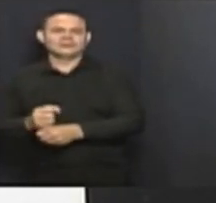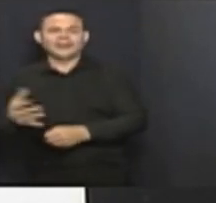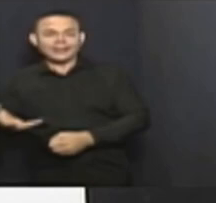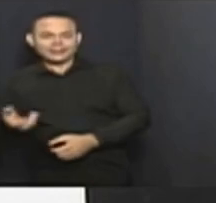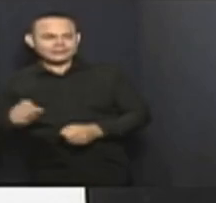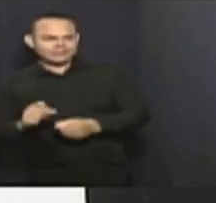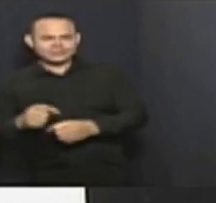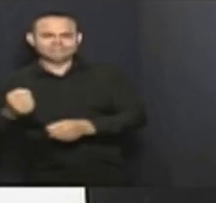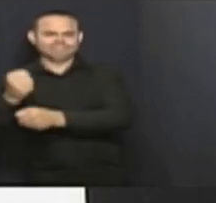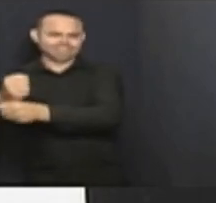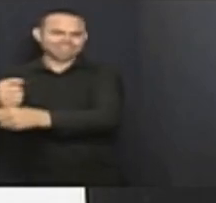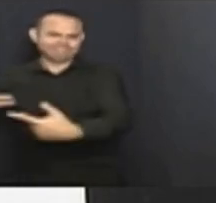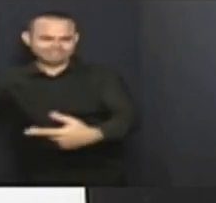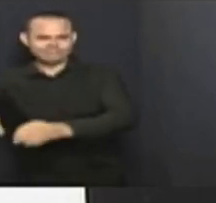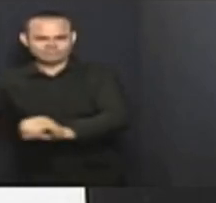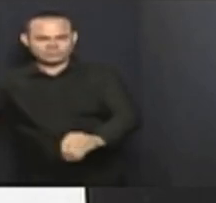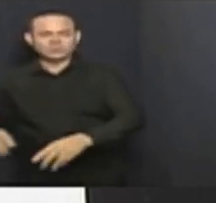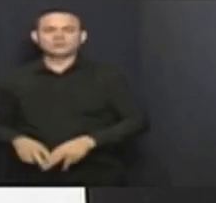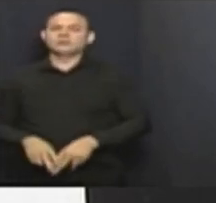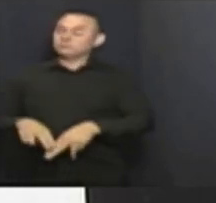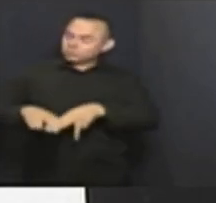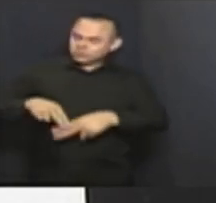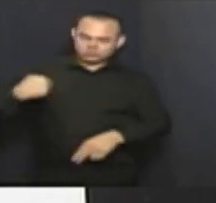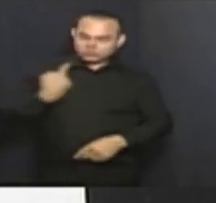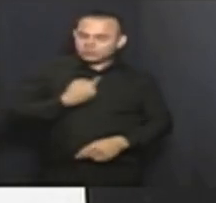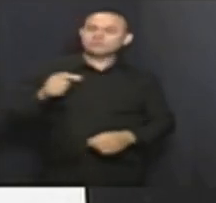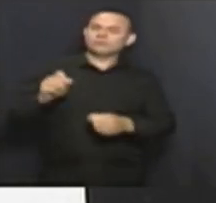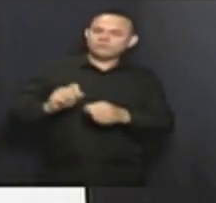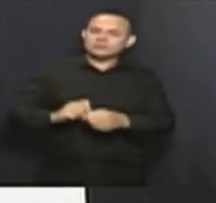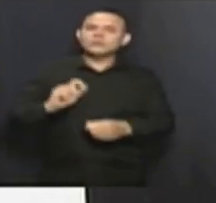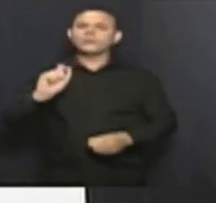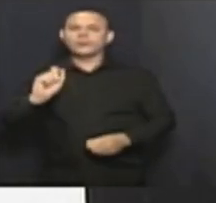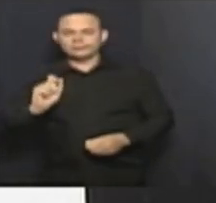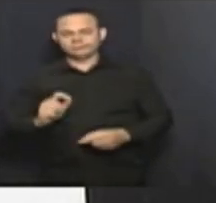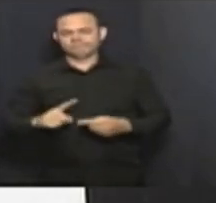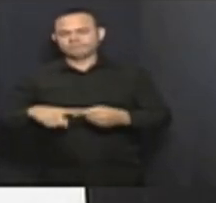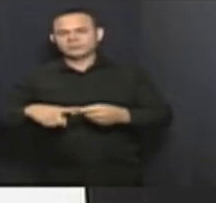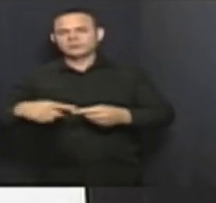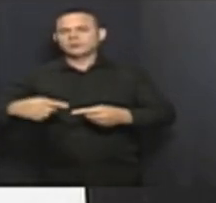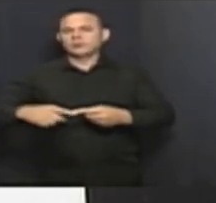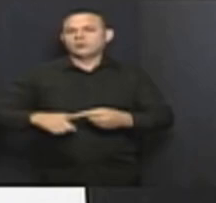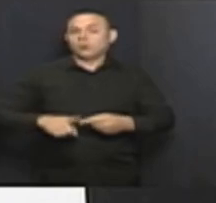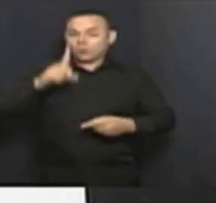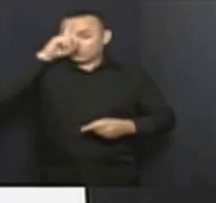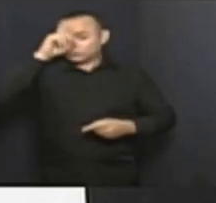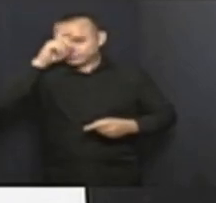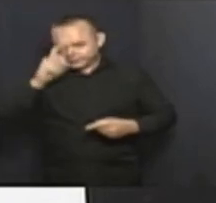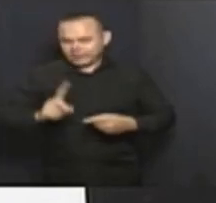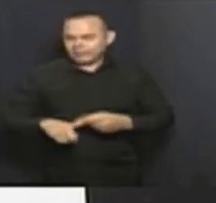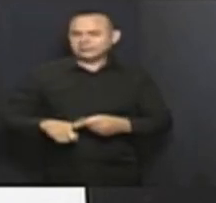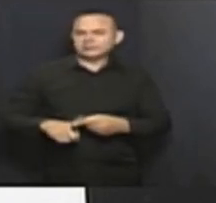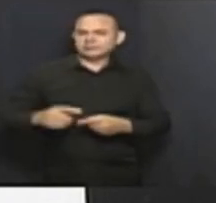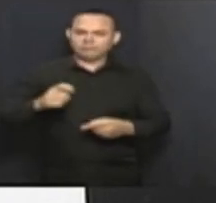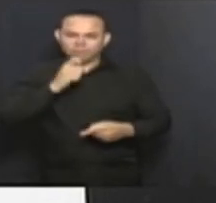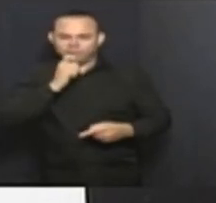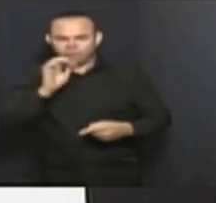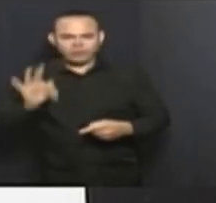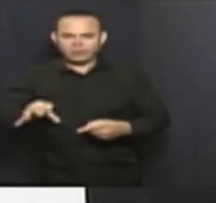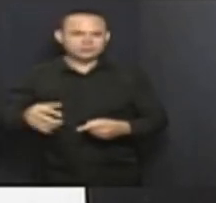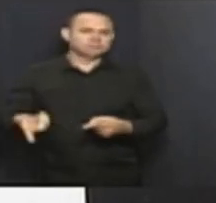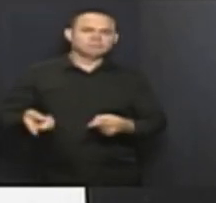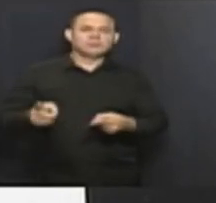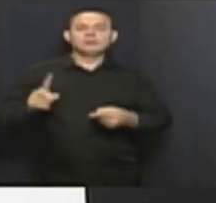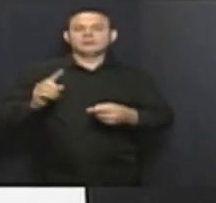construir os hospitais que não foram feitos o hospital de dourados ficou na promessa o hospital